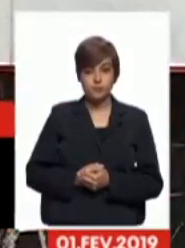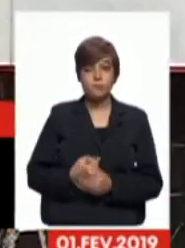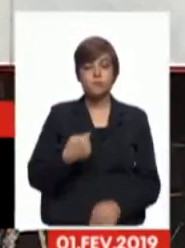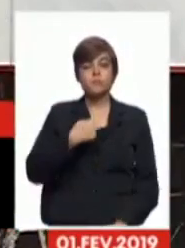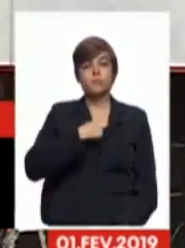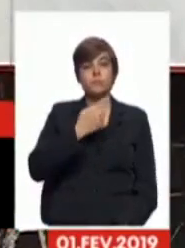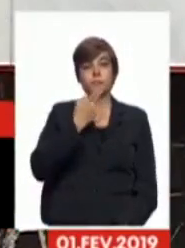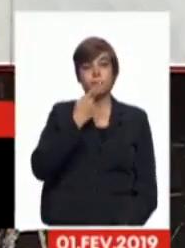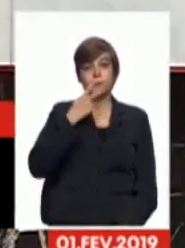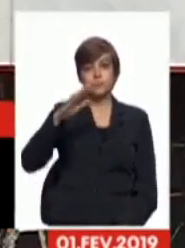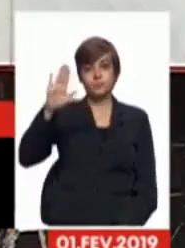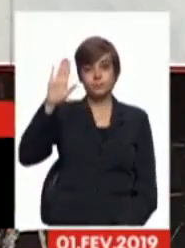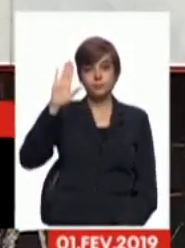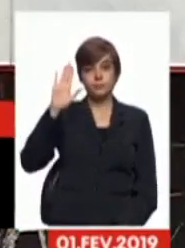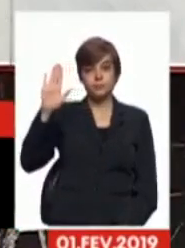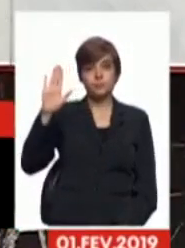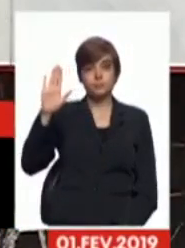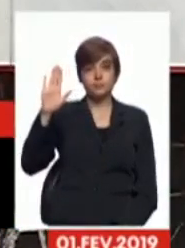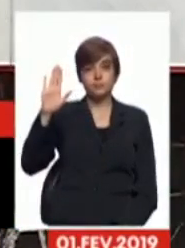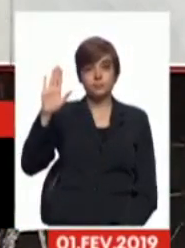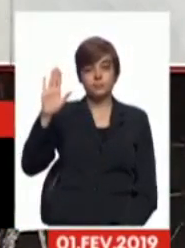Assim o prometo.